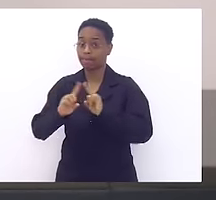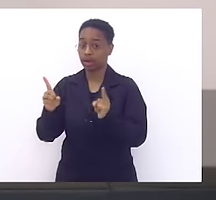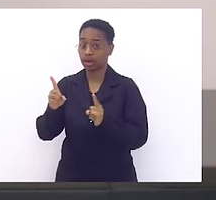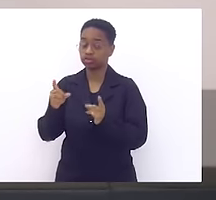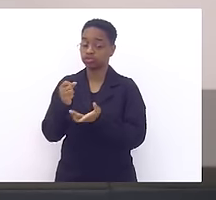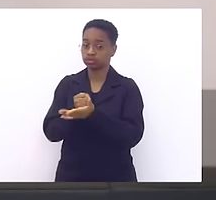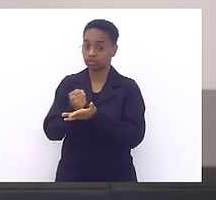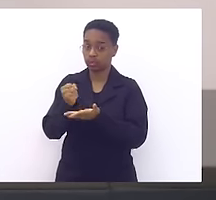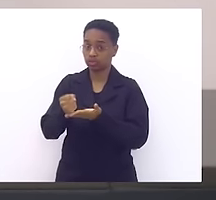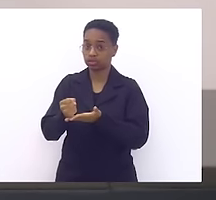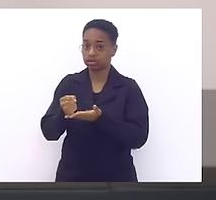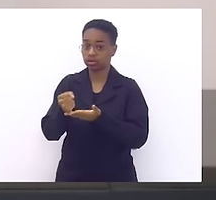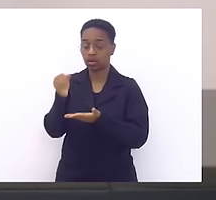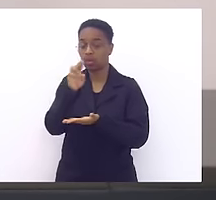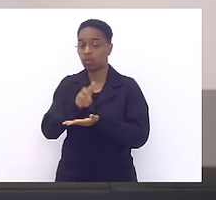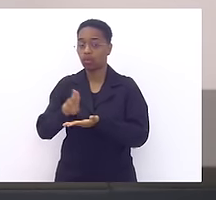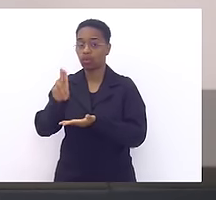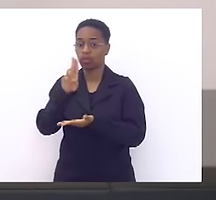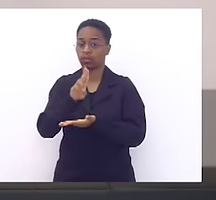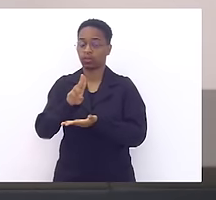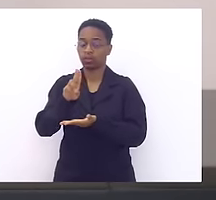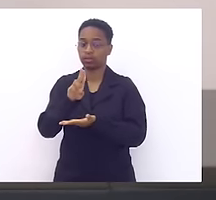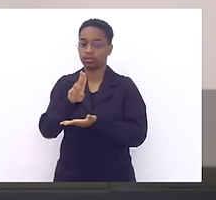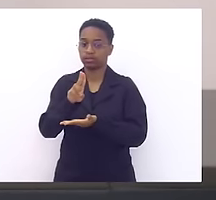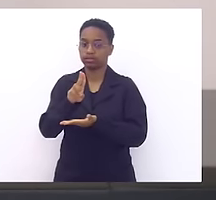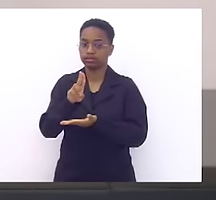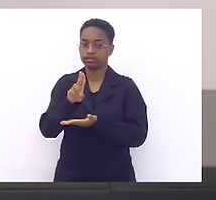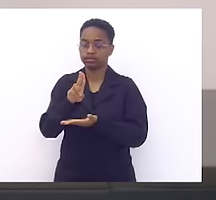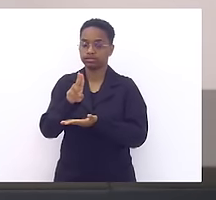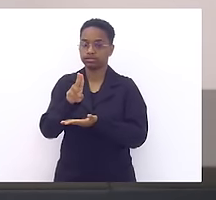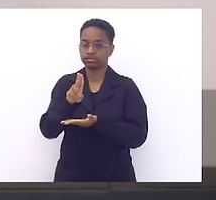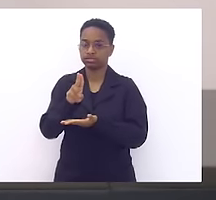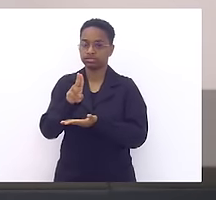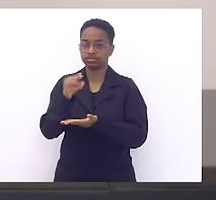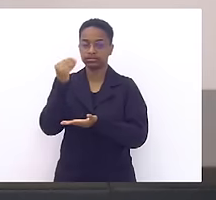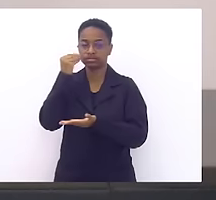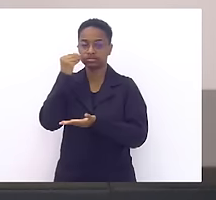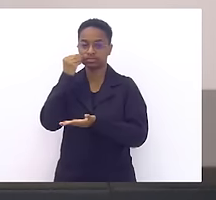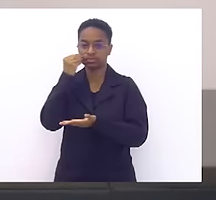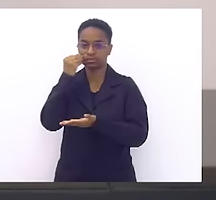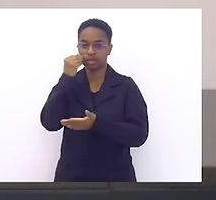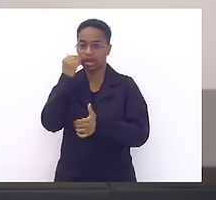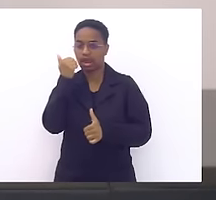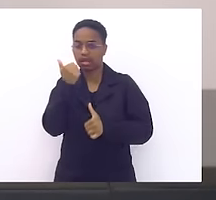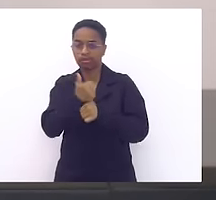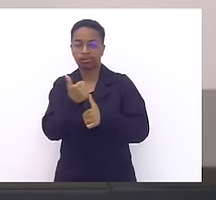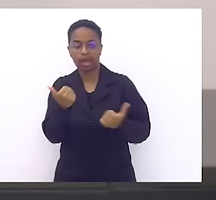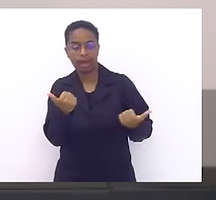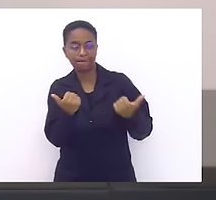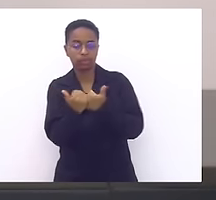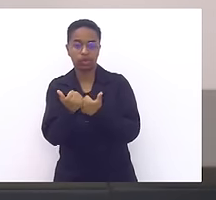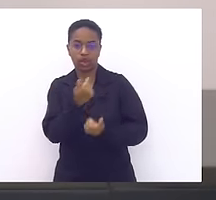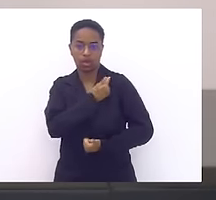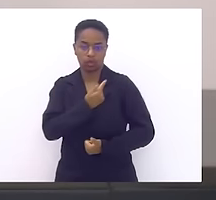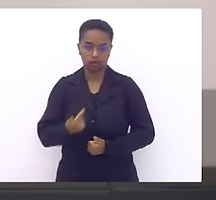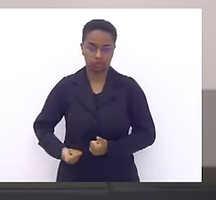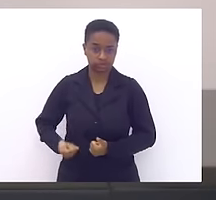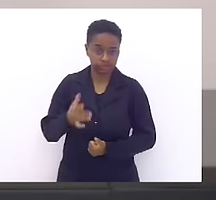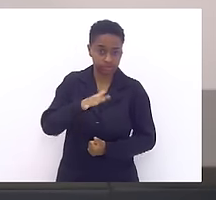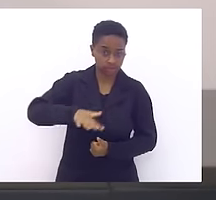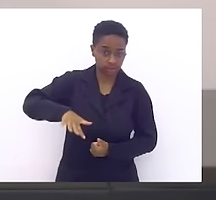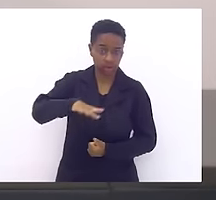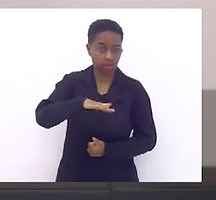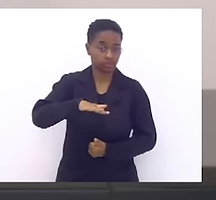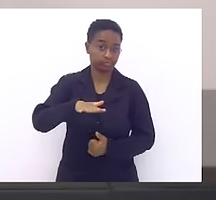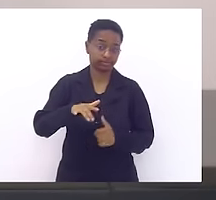contrato ele acaba sendo utilizado para suprir o Governo do Estado como um todo da operação